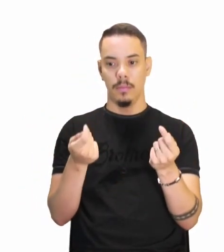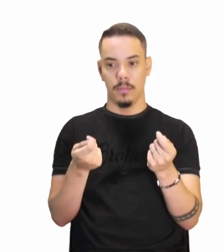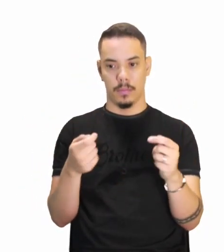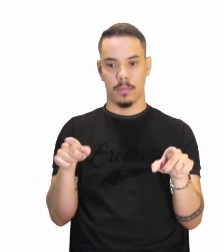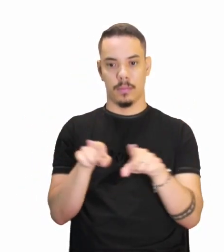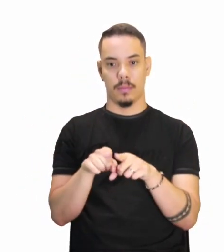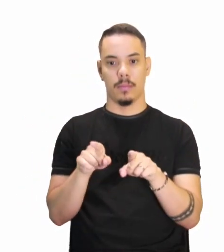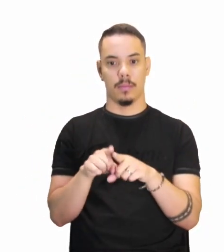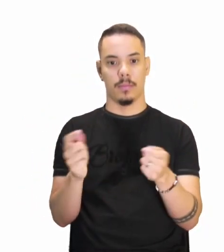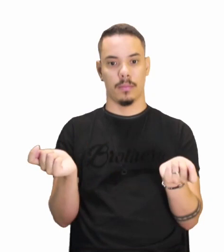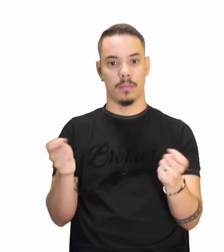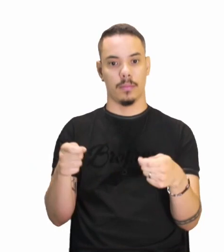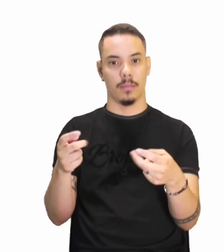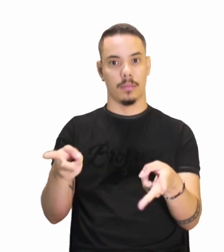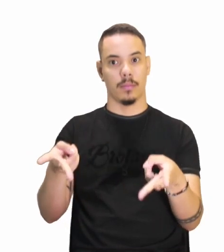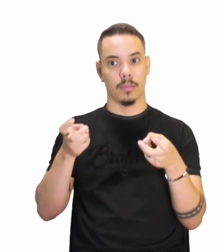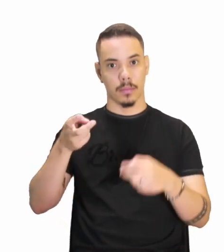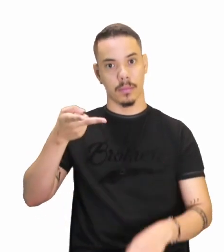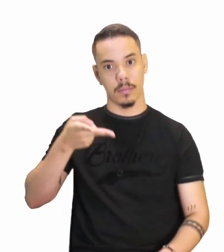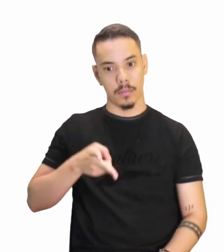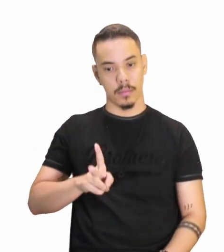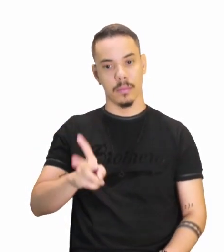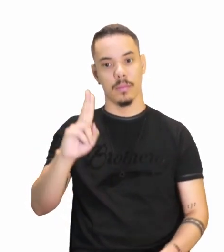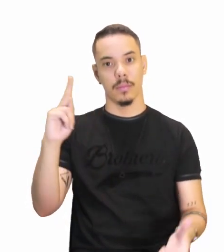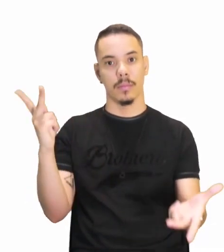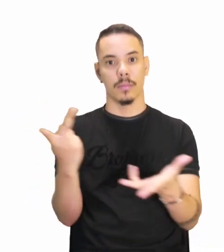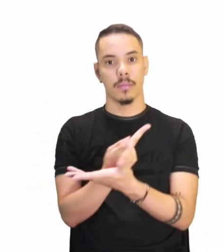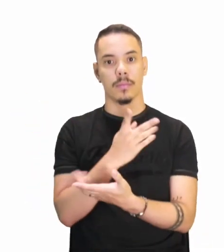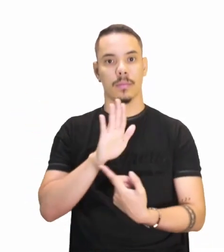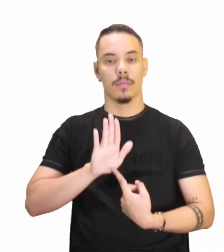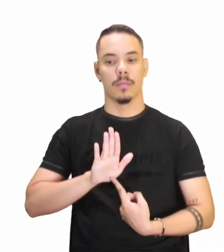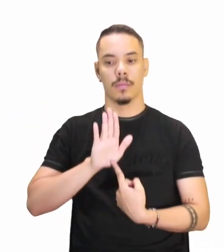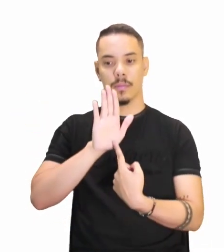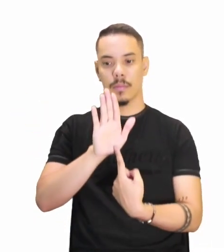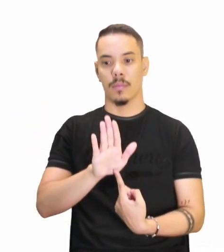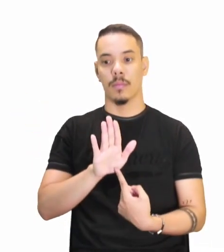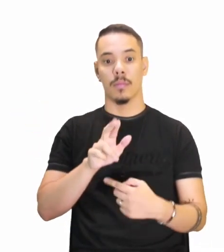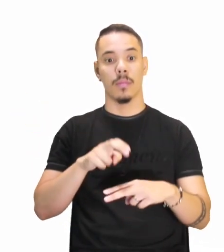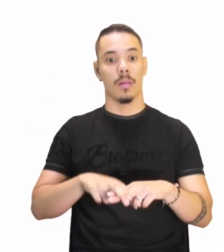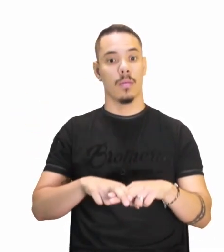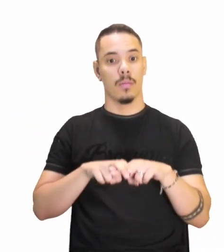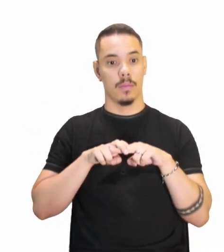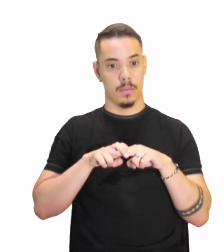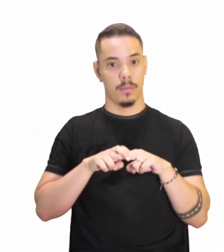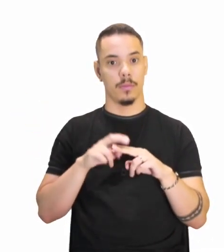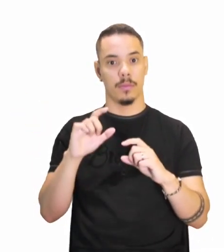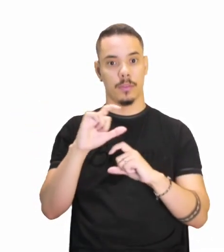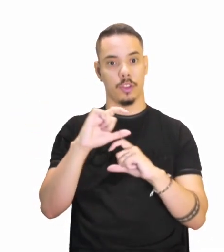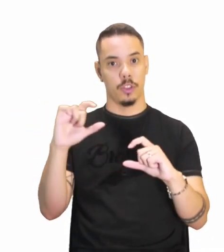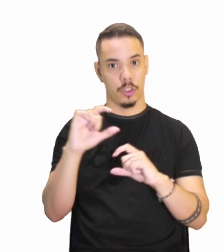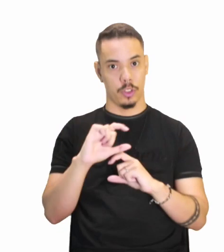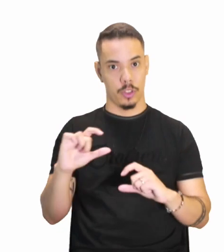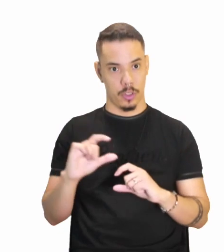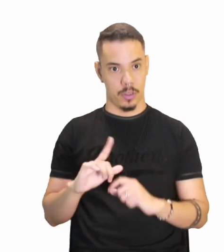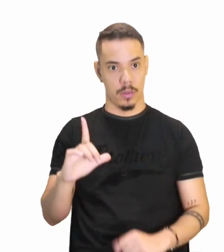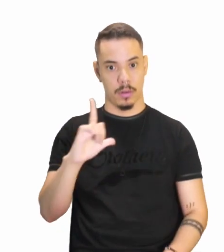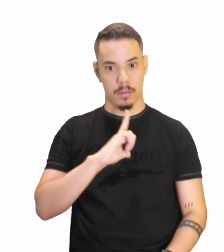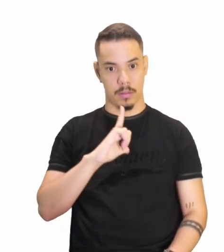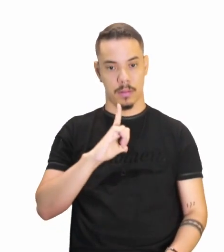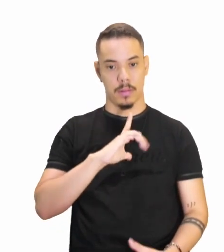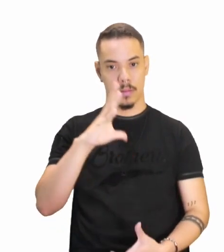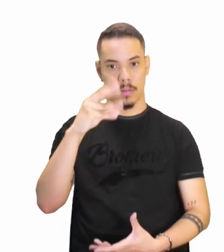e é percebida quando existe continuidade dos fatos expostos então aqui na tirinha né